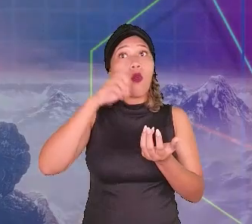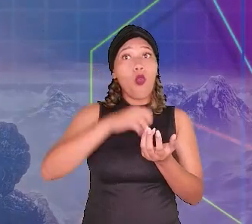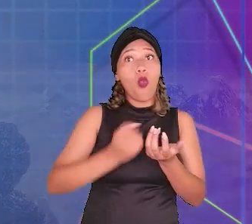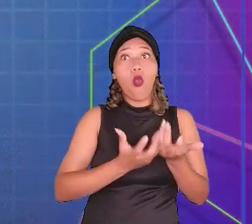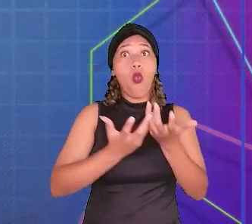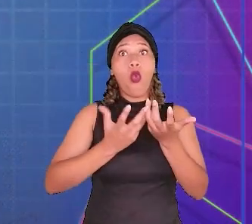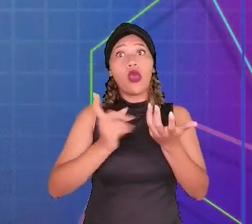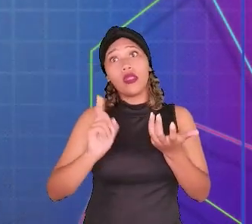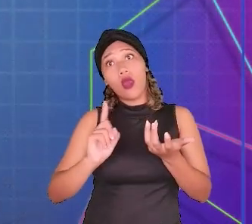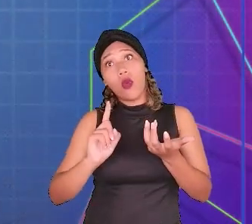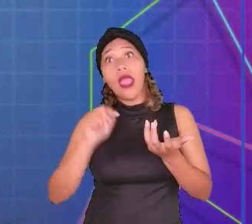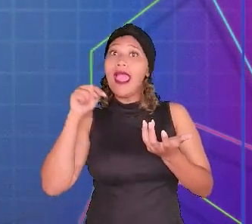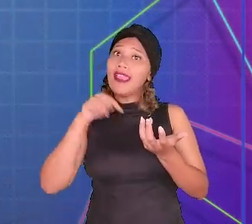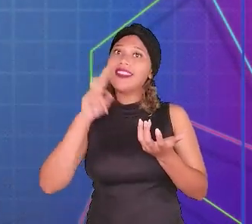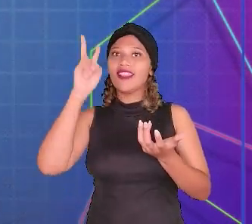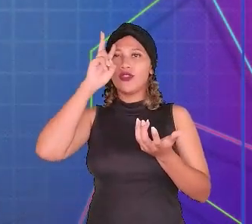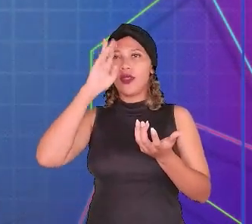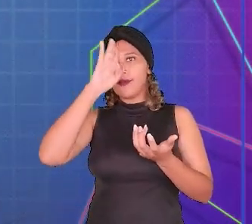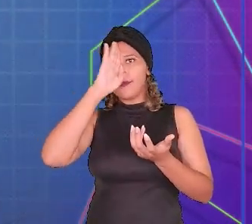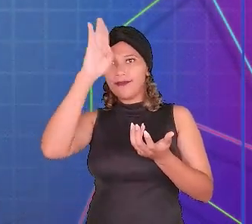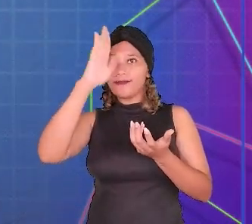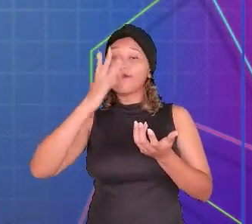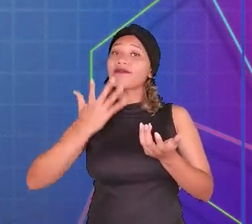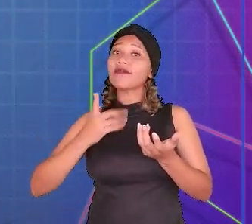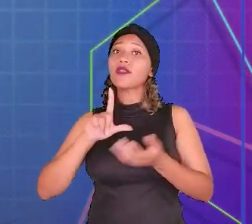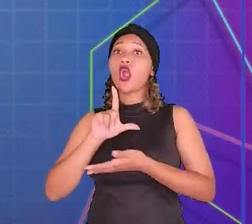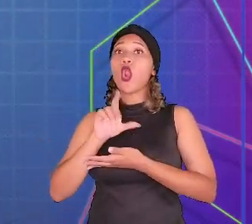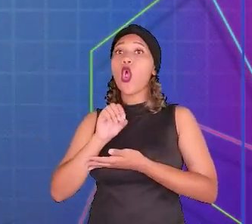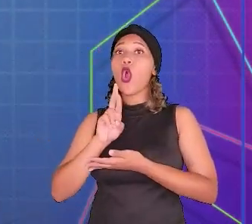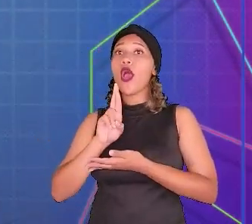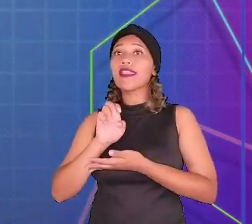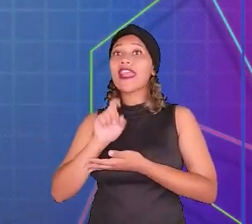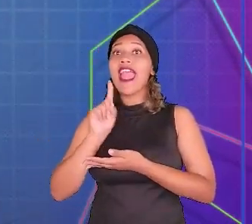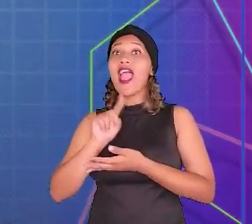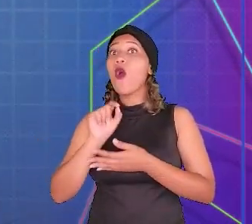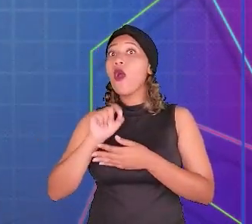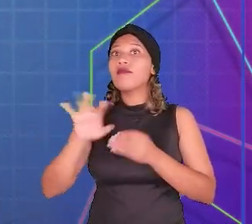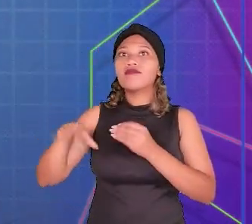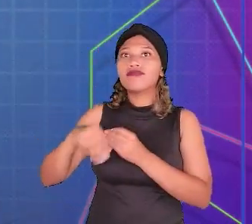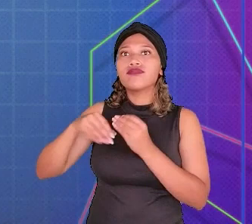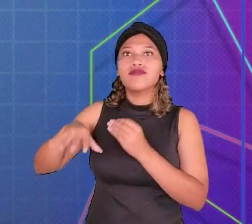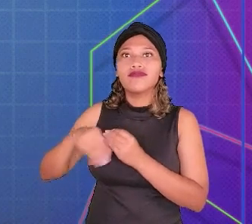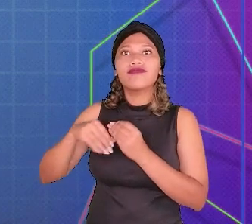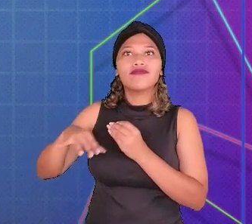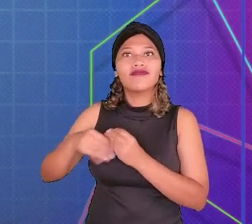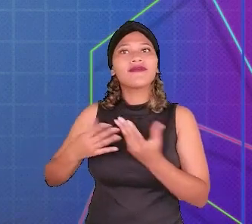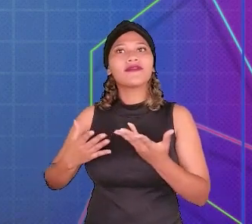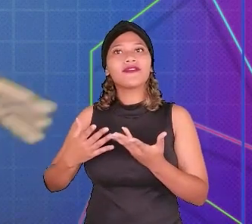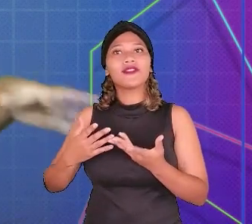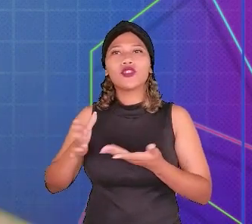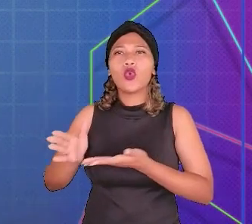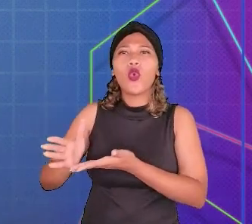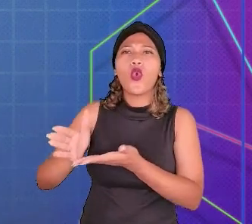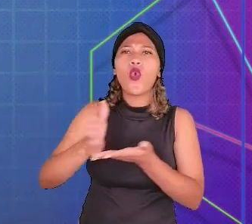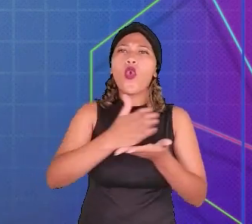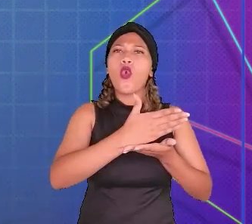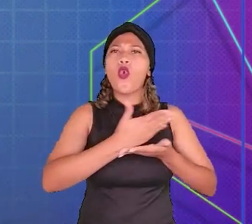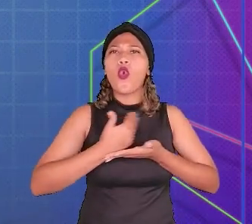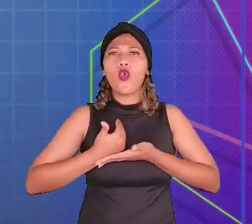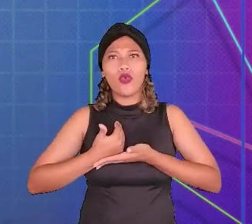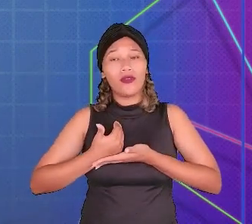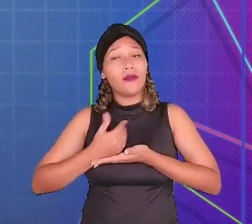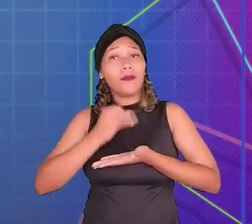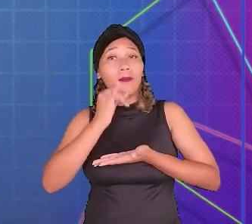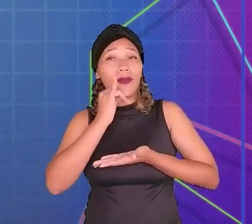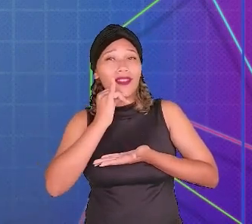ou não. Esse aí é o enredo. A lore de Dark Souls são as informações coletadas nessa aventura sobre todo o mundo do